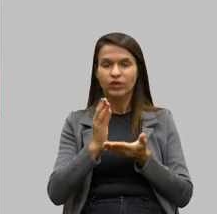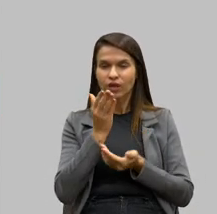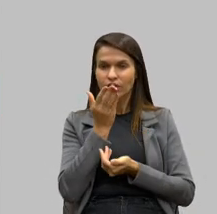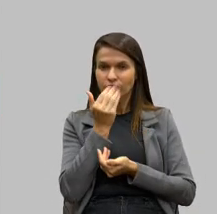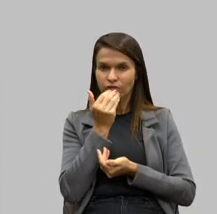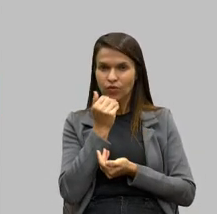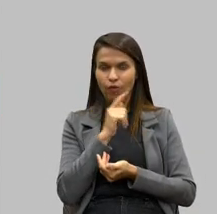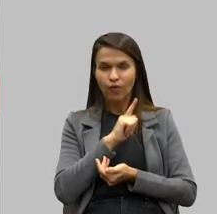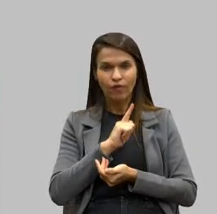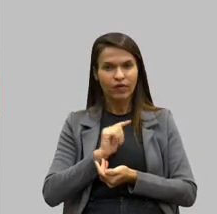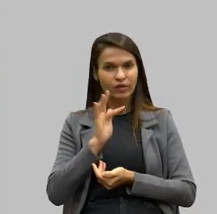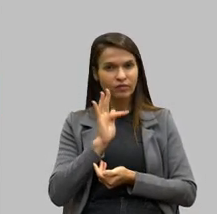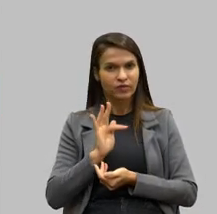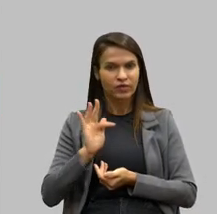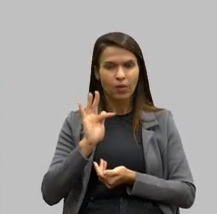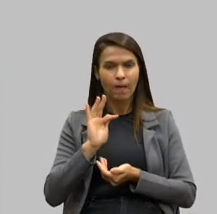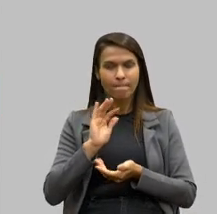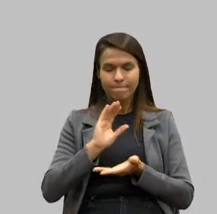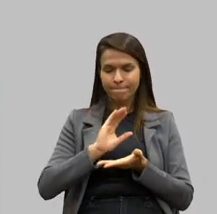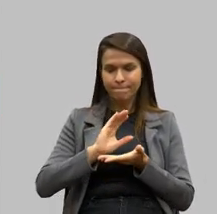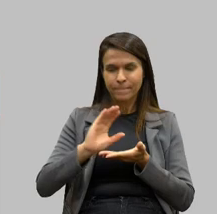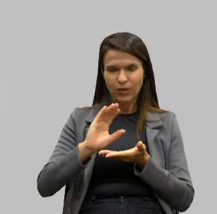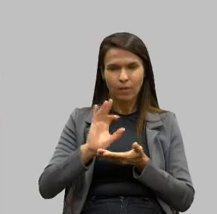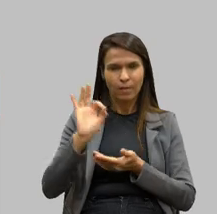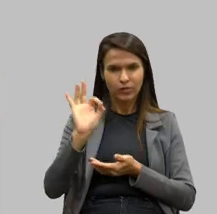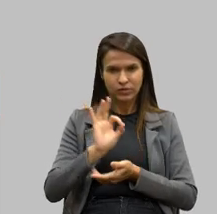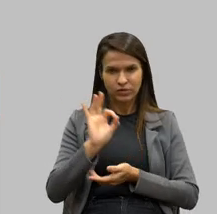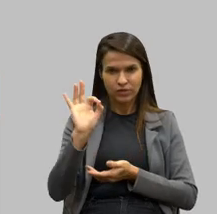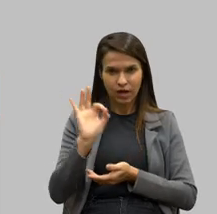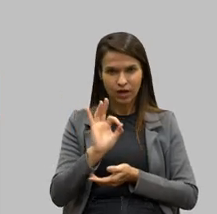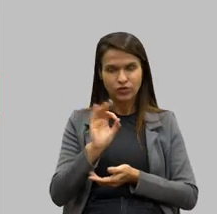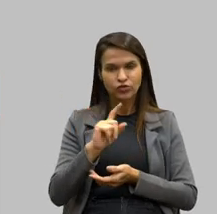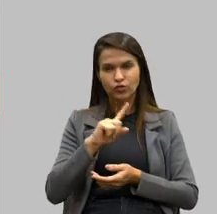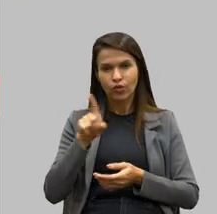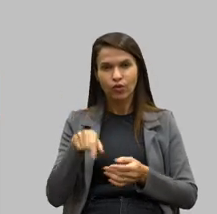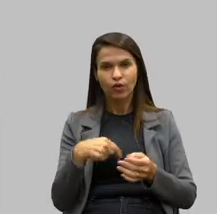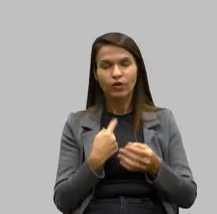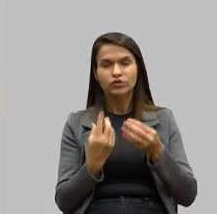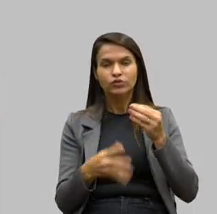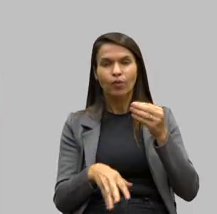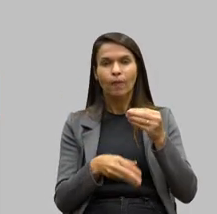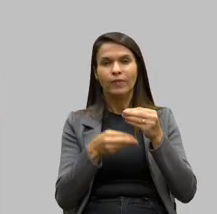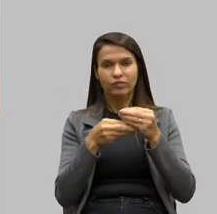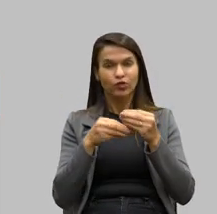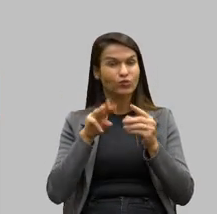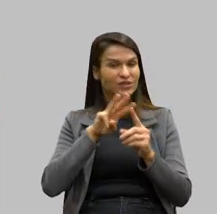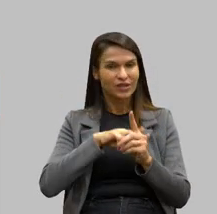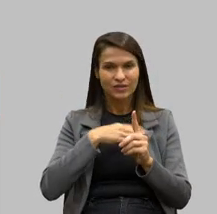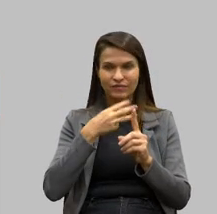governo federal manda uma parcela e nós complementamos como três vezes mais.